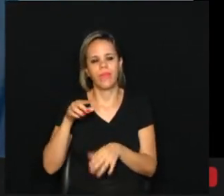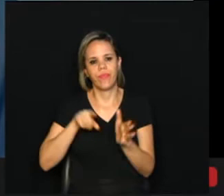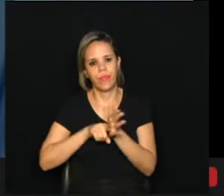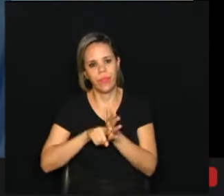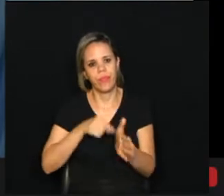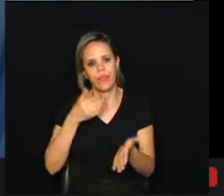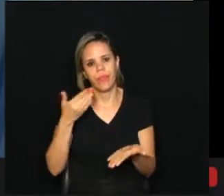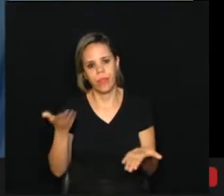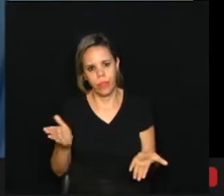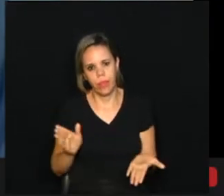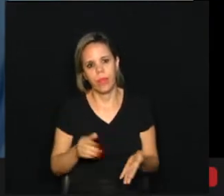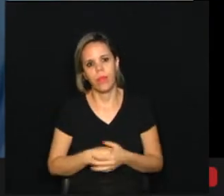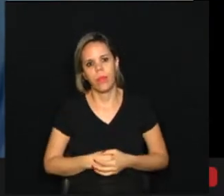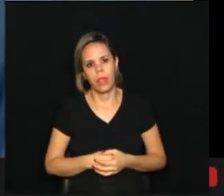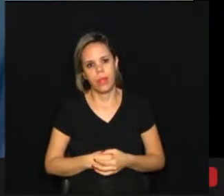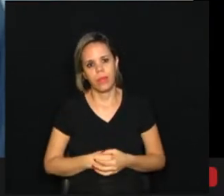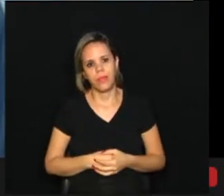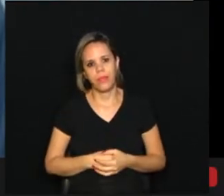teve